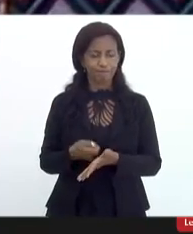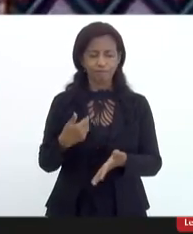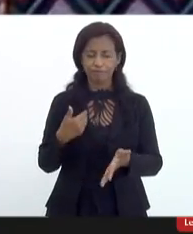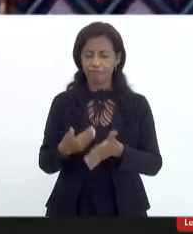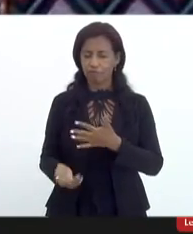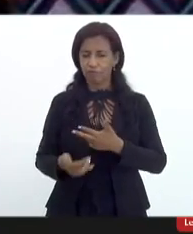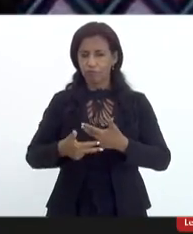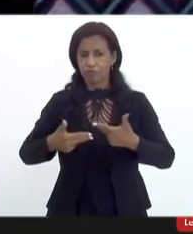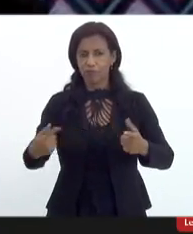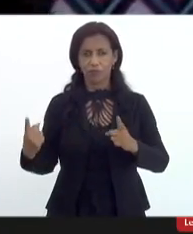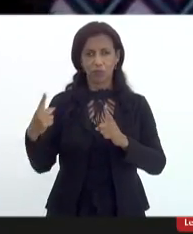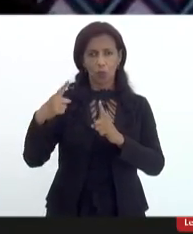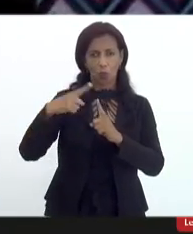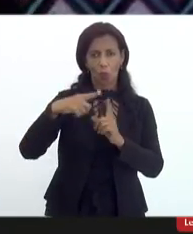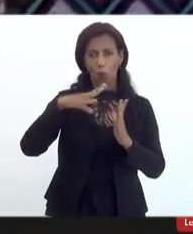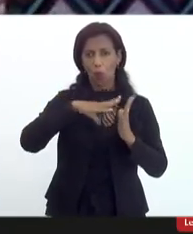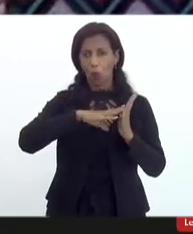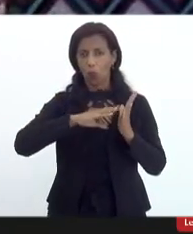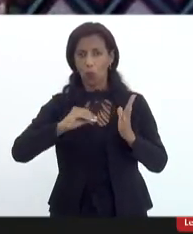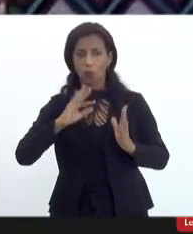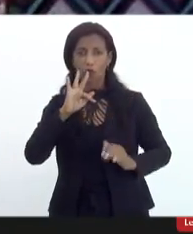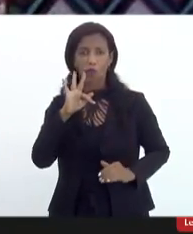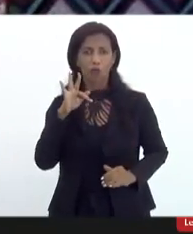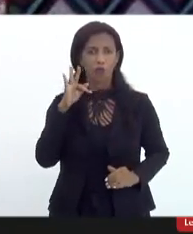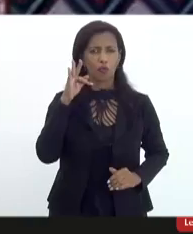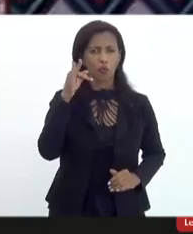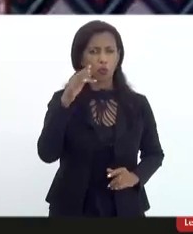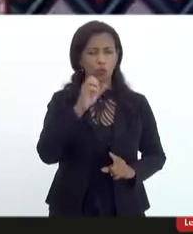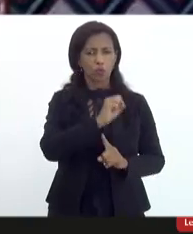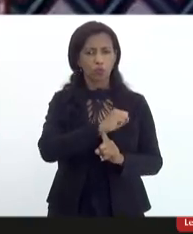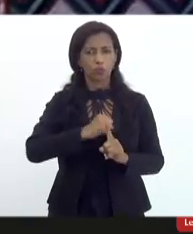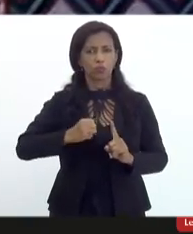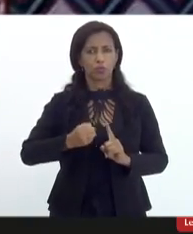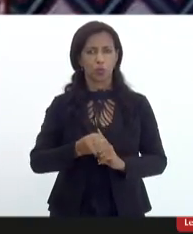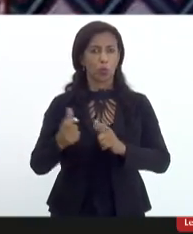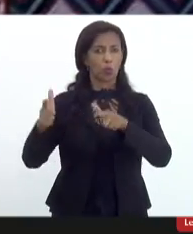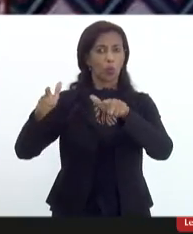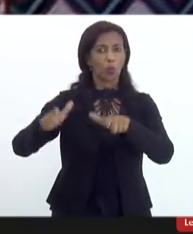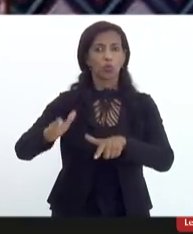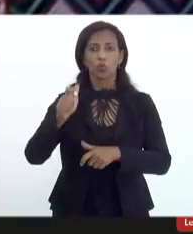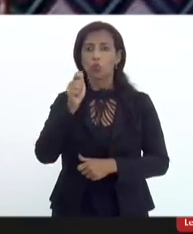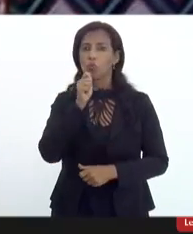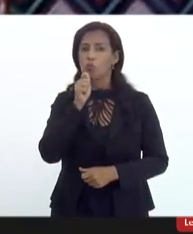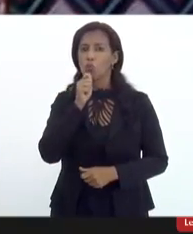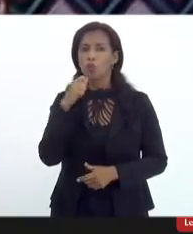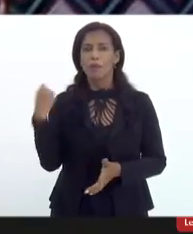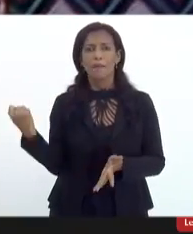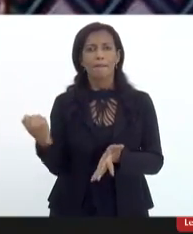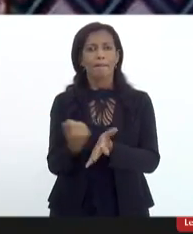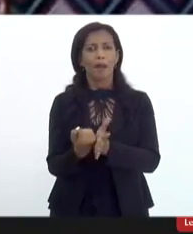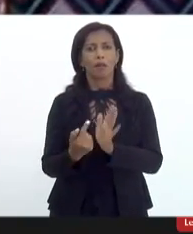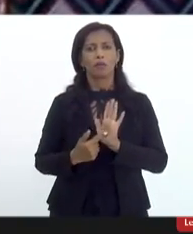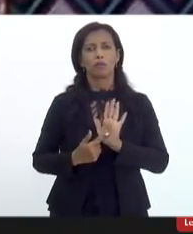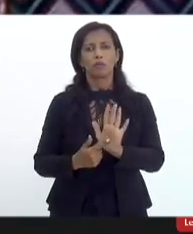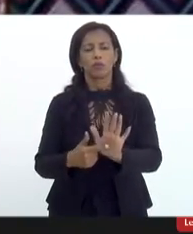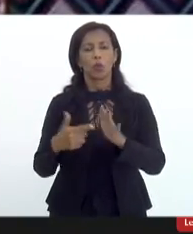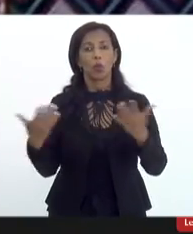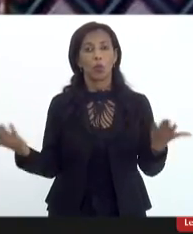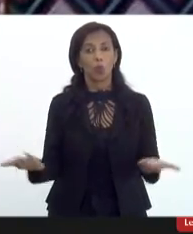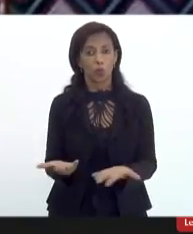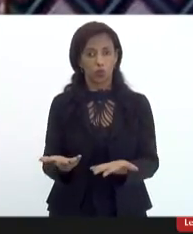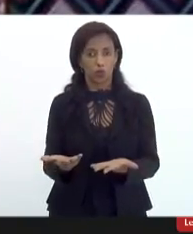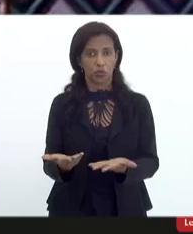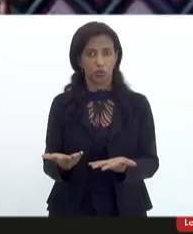qualquer tipo de modelo futuro de sociedade onde não haja os impactos apresentados aqui,